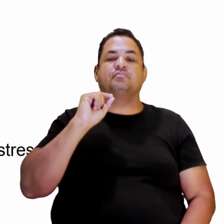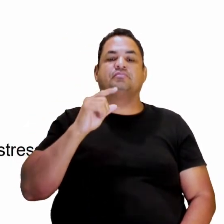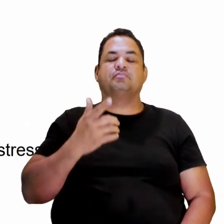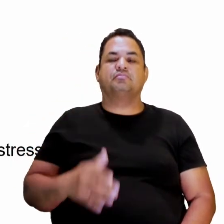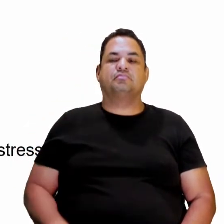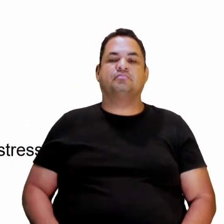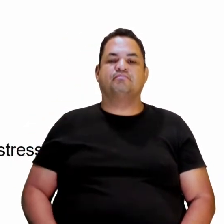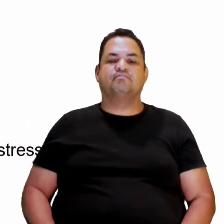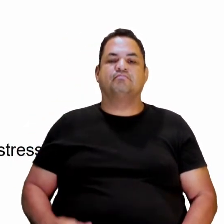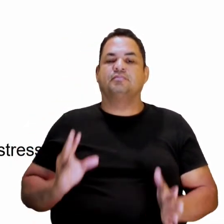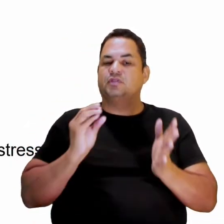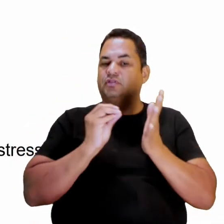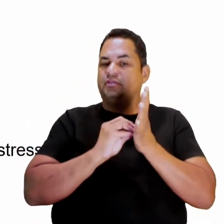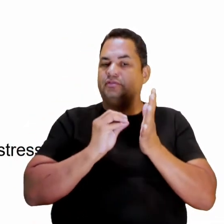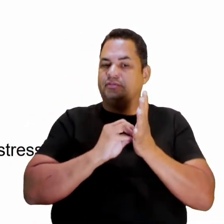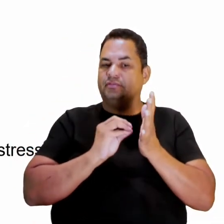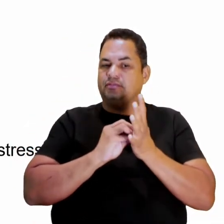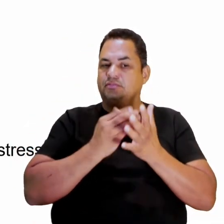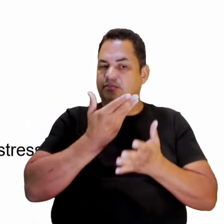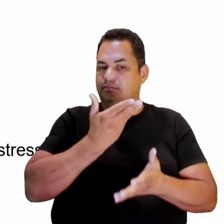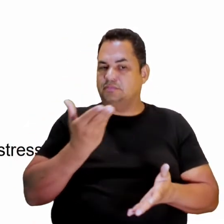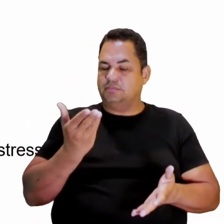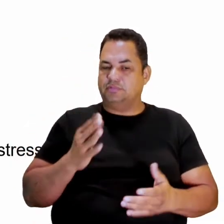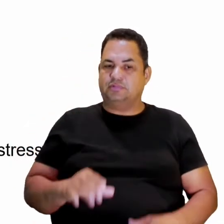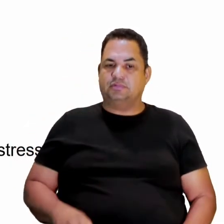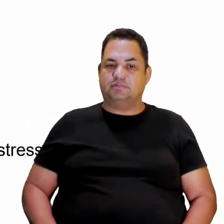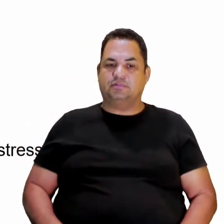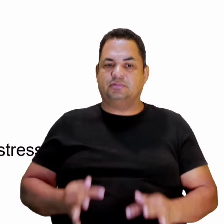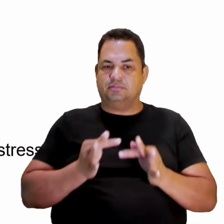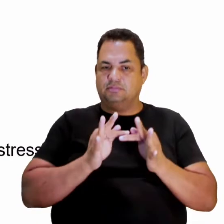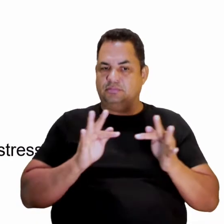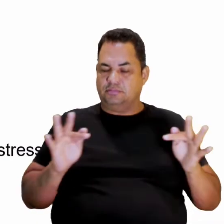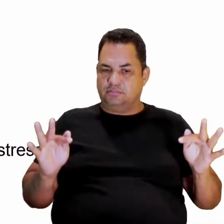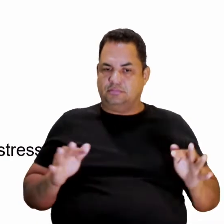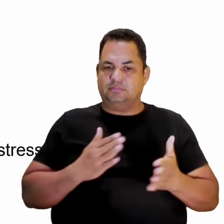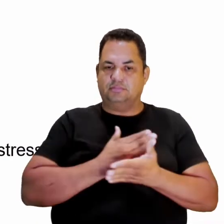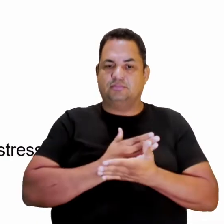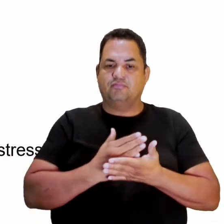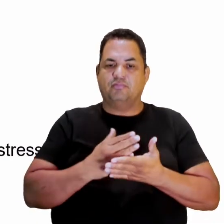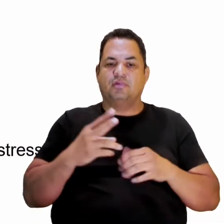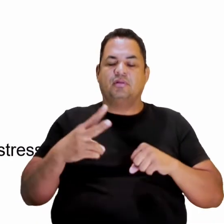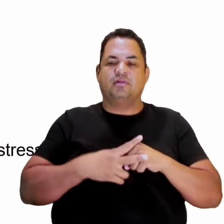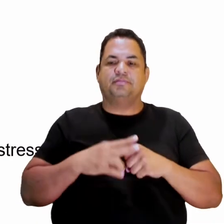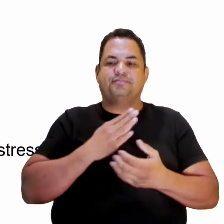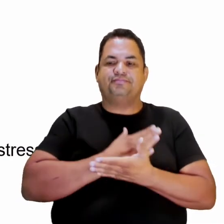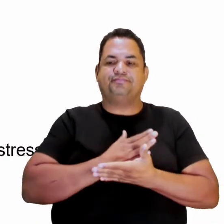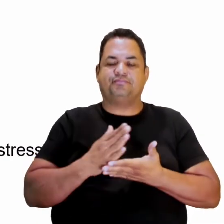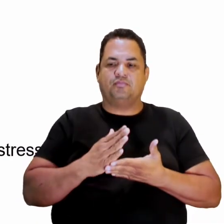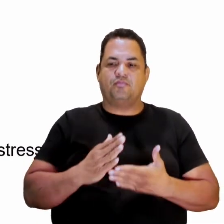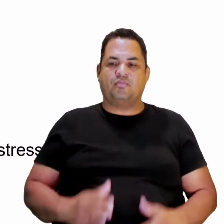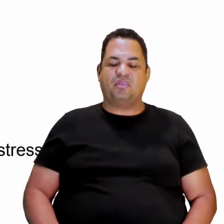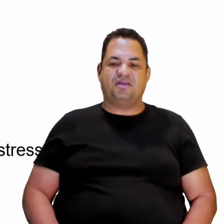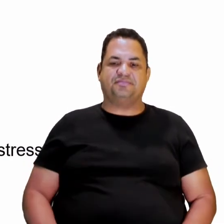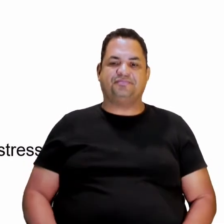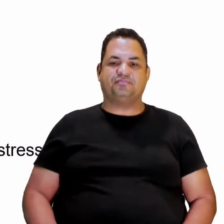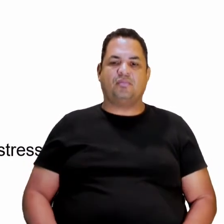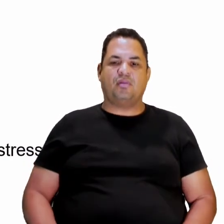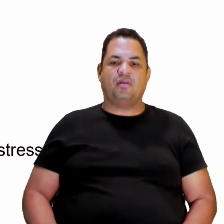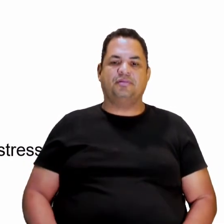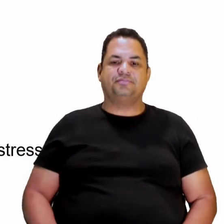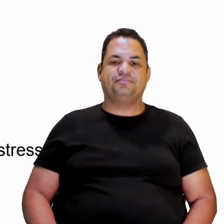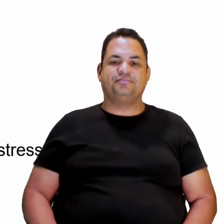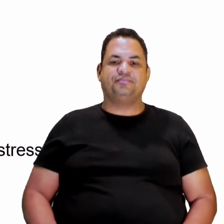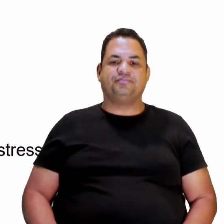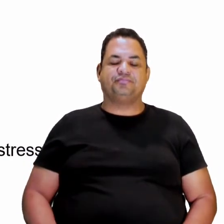Vamos completar este aqui do begin, que é o verbo começar. Vamos completar o occur, que é o